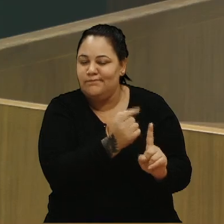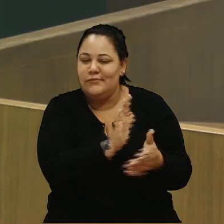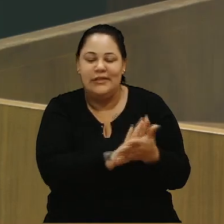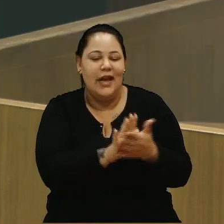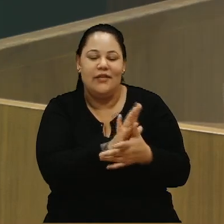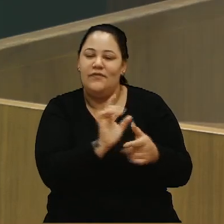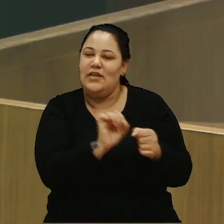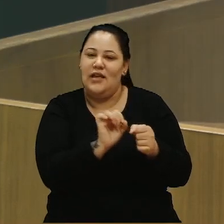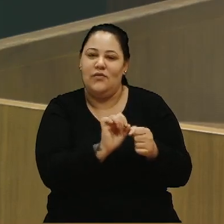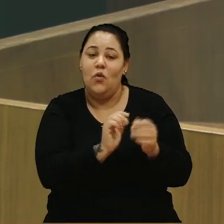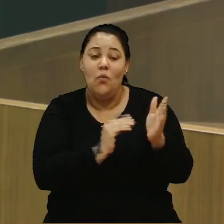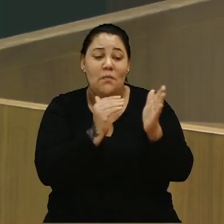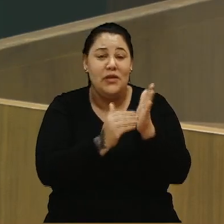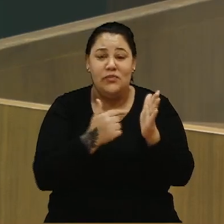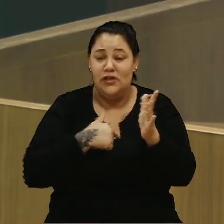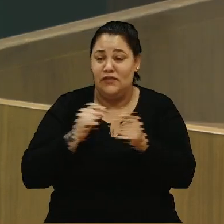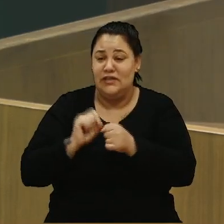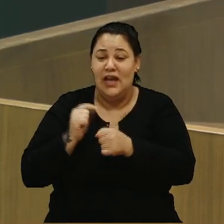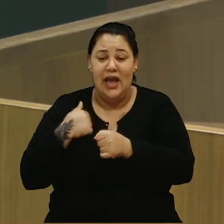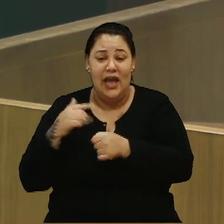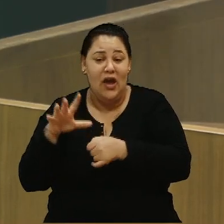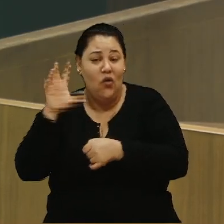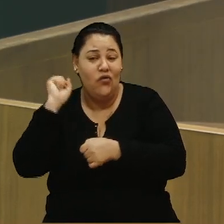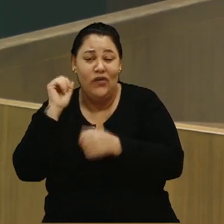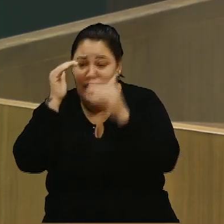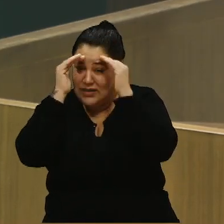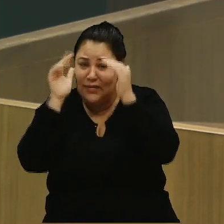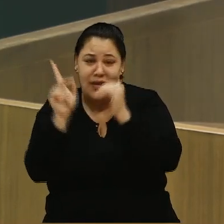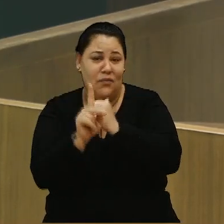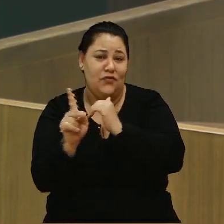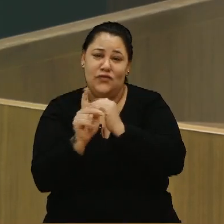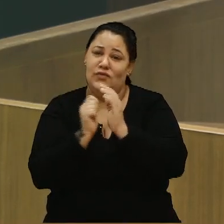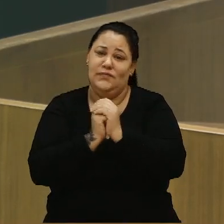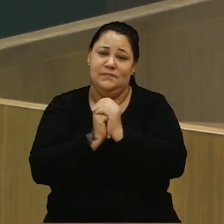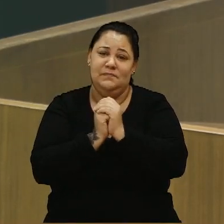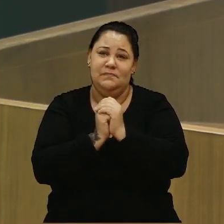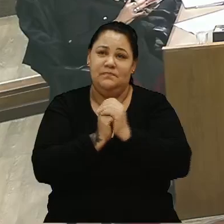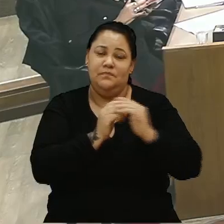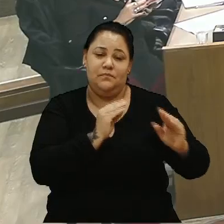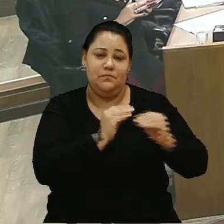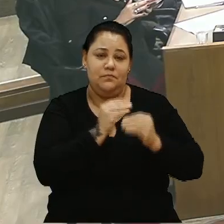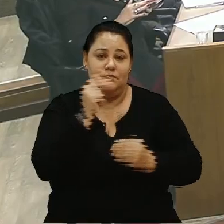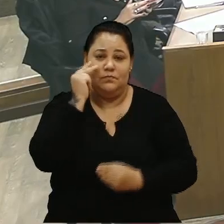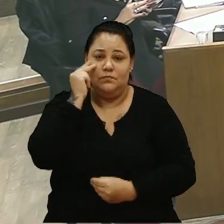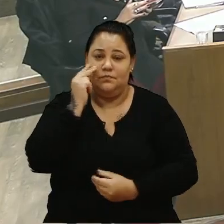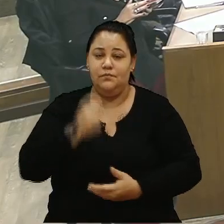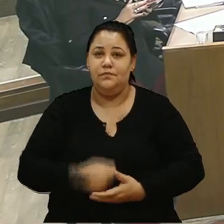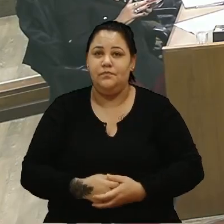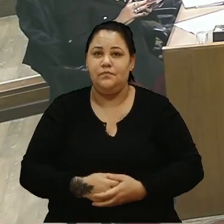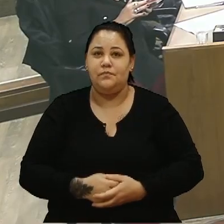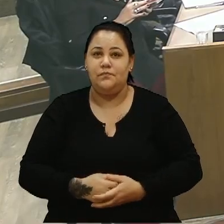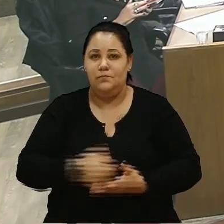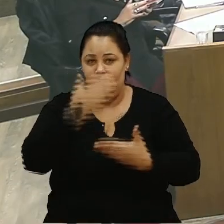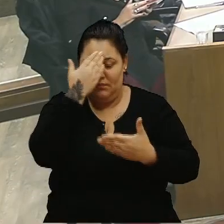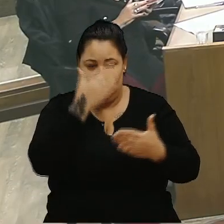fazer é ouvir e respeitar aquilo que eles estão falando. Sua parte, vereador Libardi. Obrigado pela gentileza.